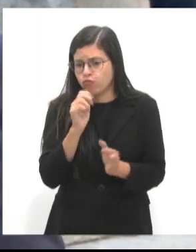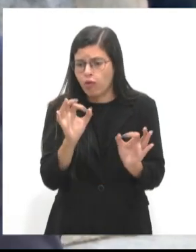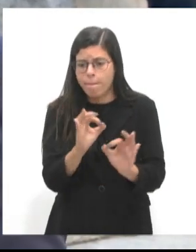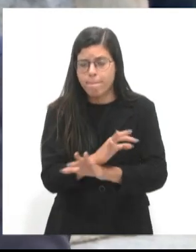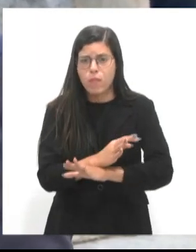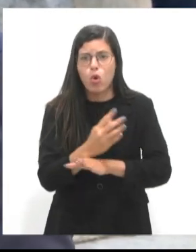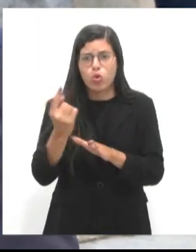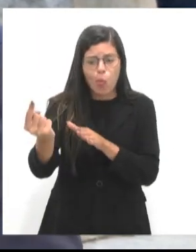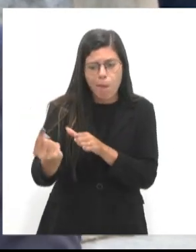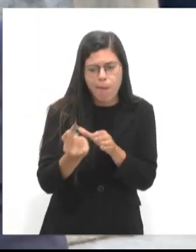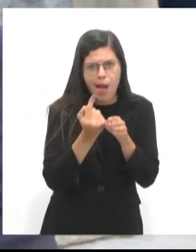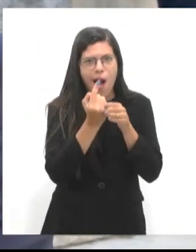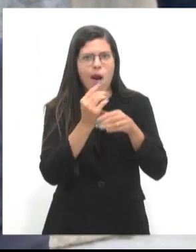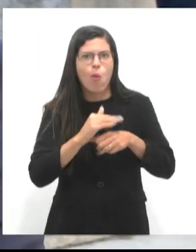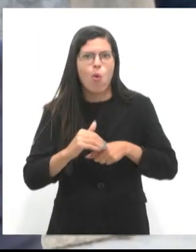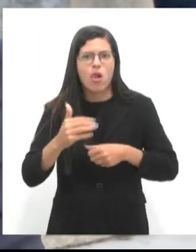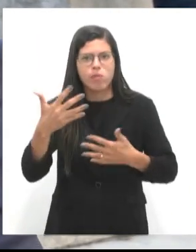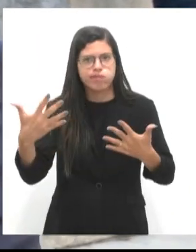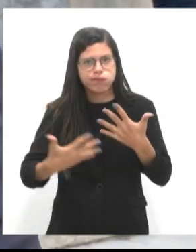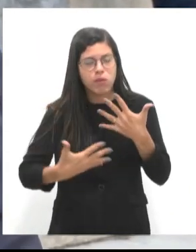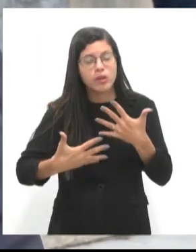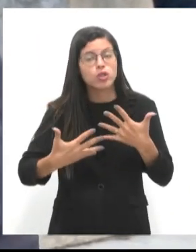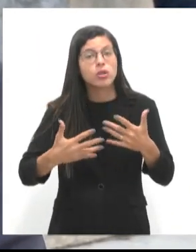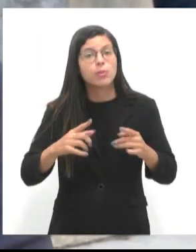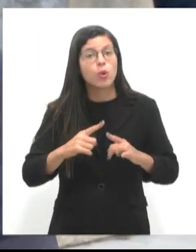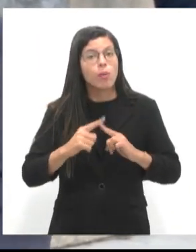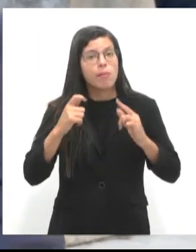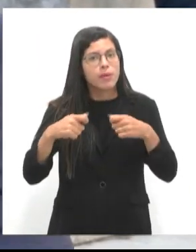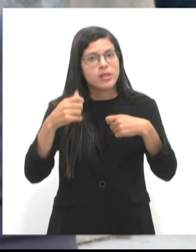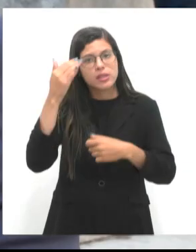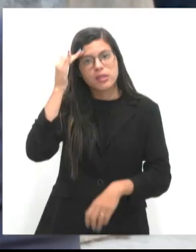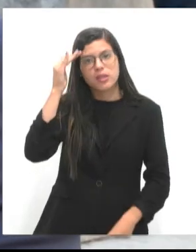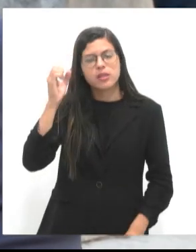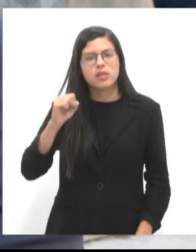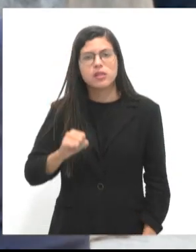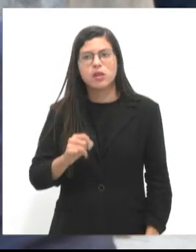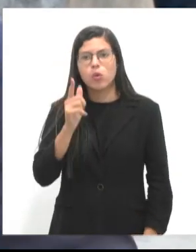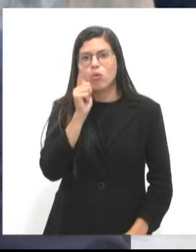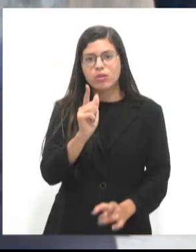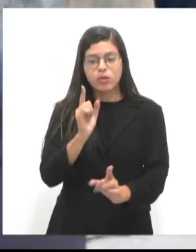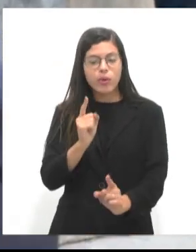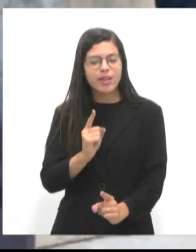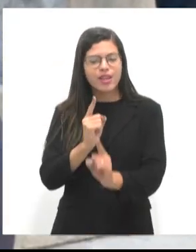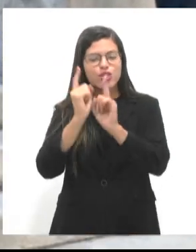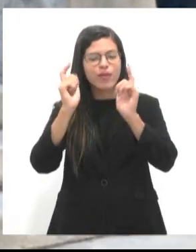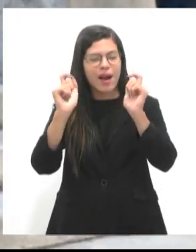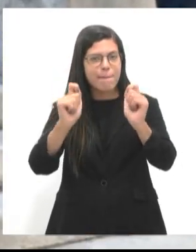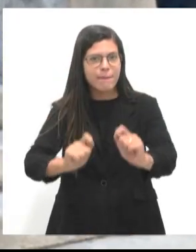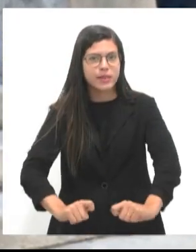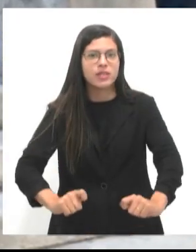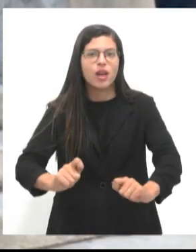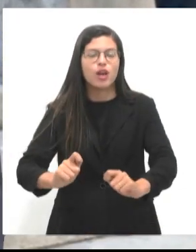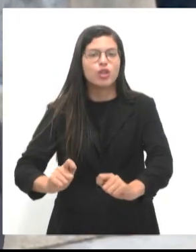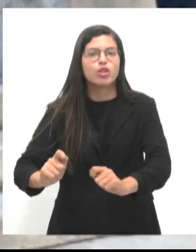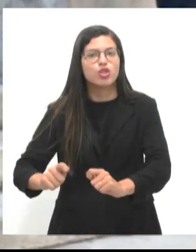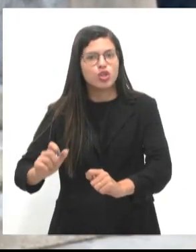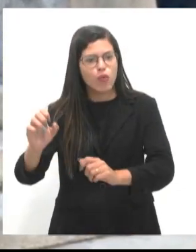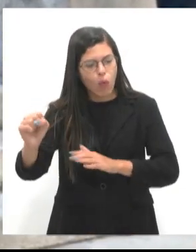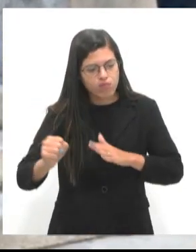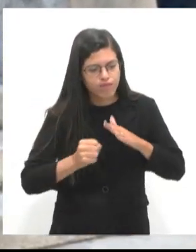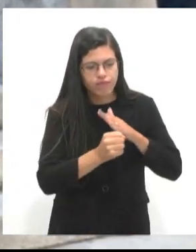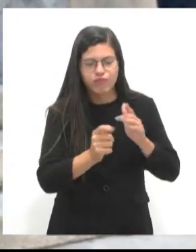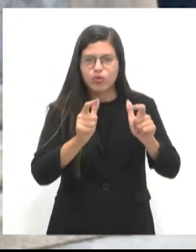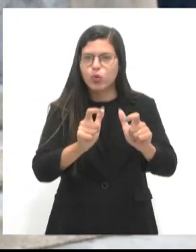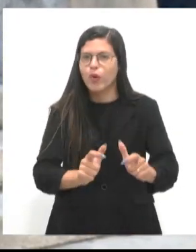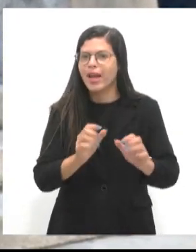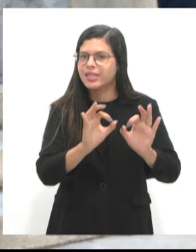o neurodivergente, mas precisa entender que se eu consigo identificar a potencialidade, eu vou colocar ele no lugar certo para que ele